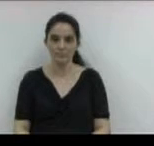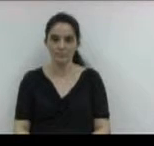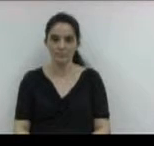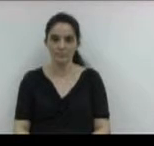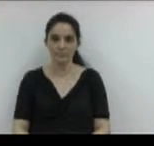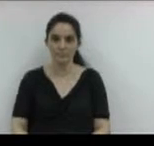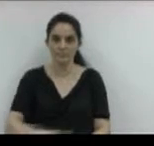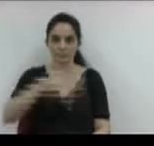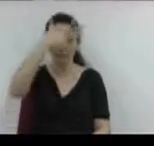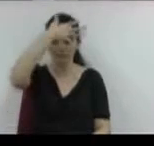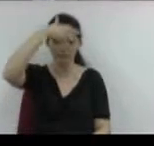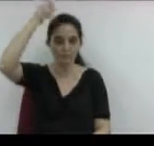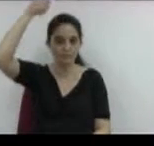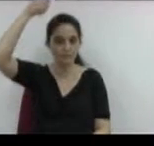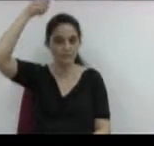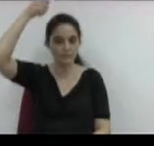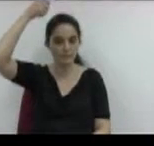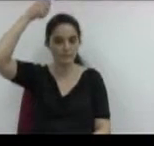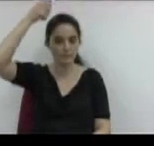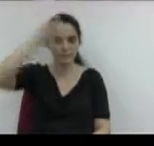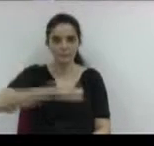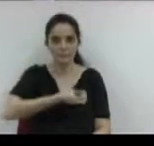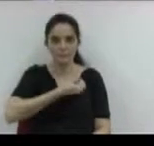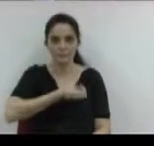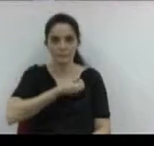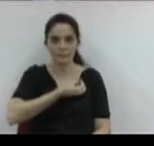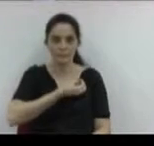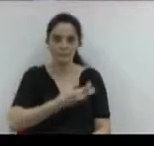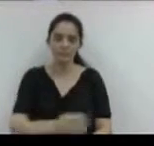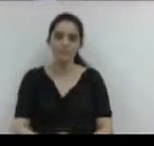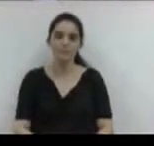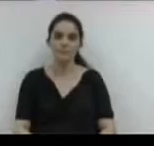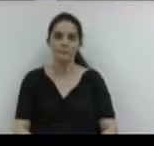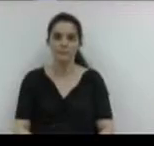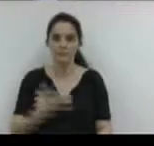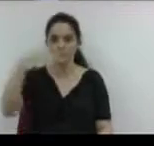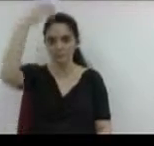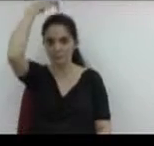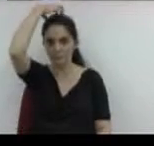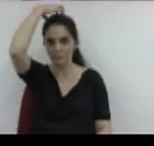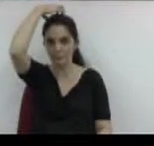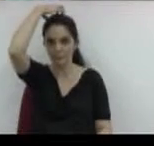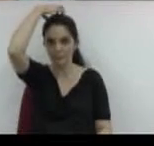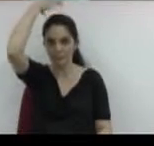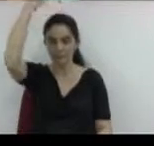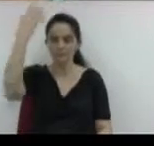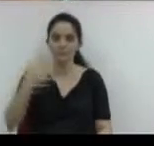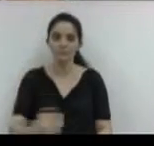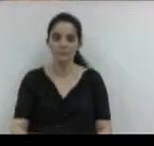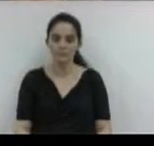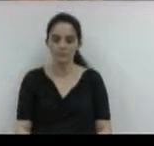Antônio Franco de Moraes. Presente. Darcy Reis.